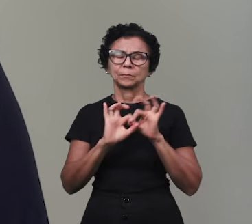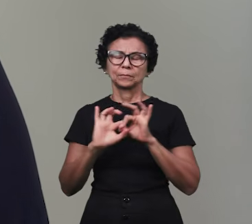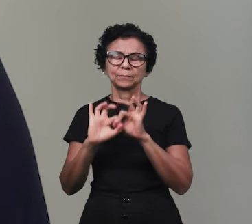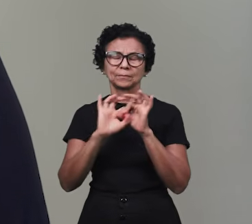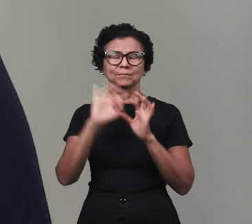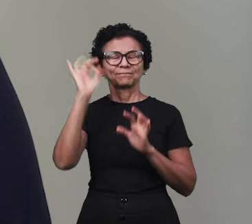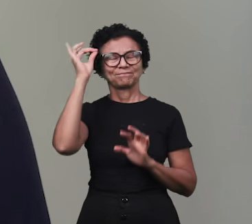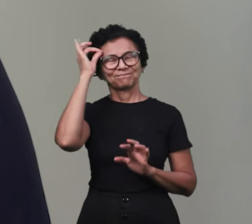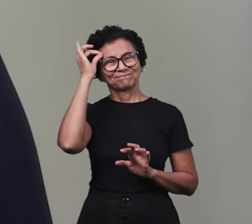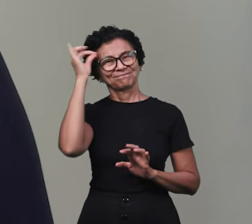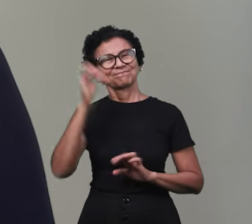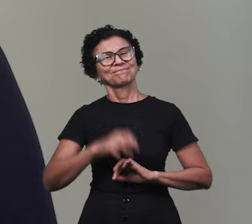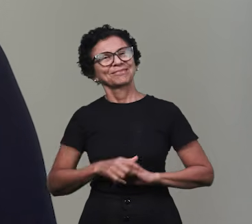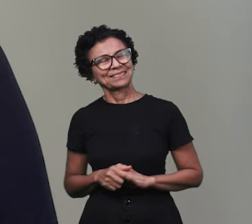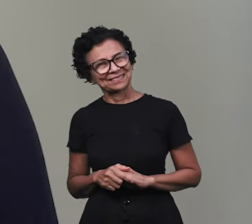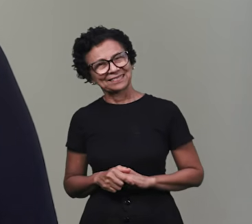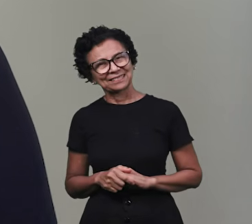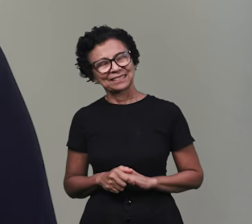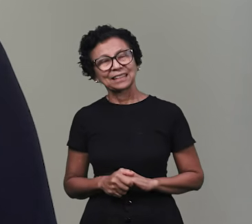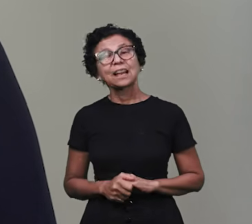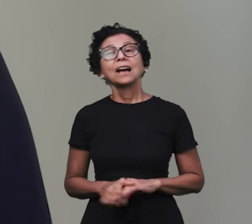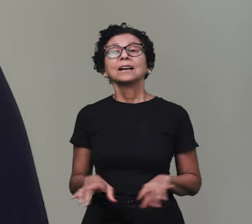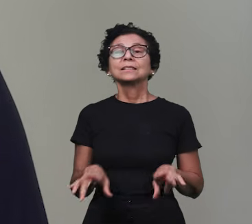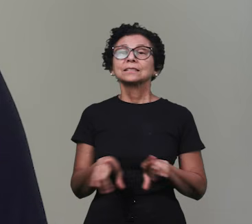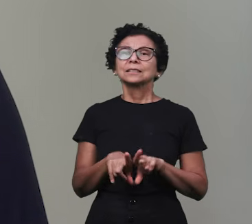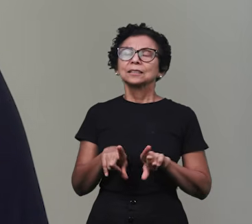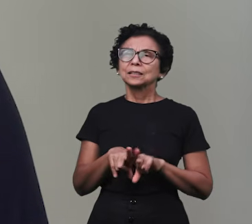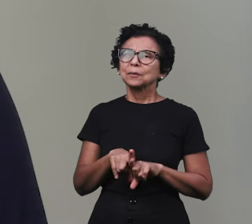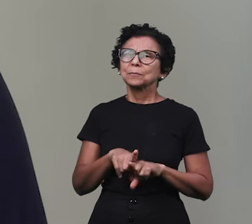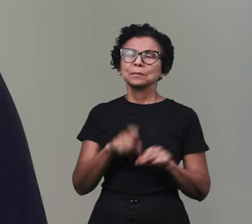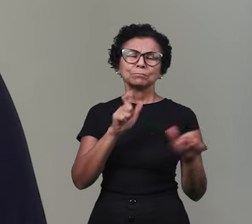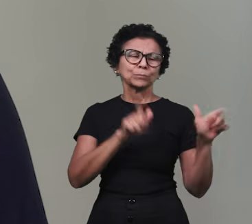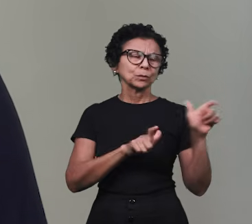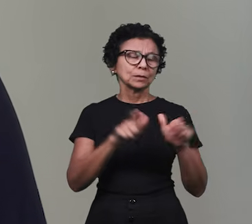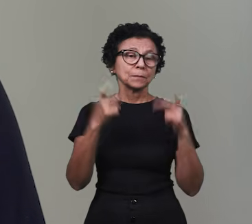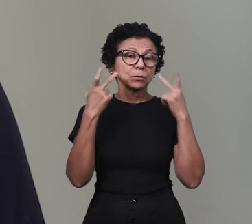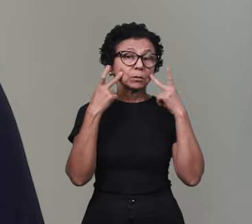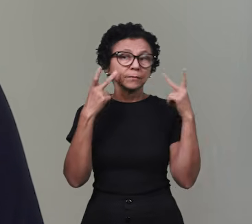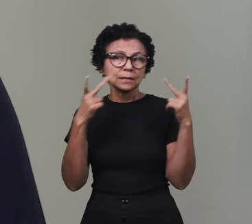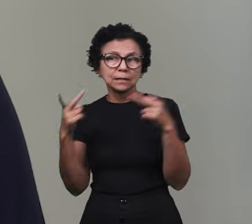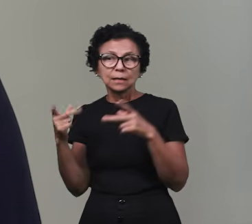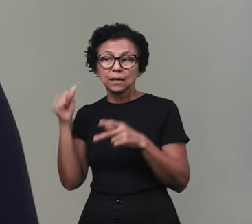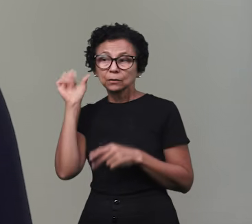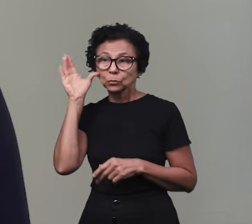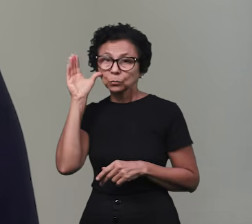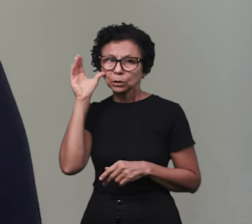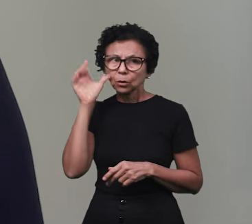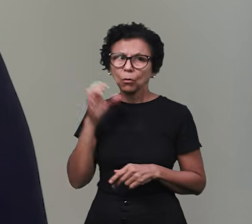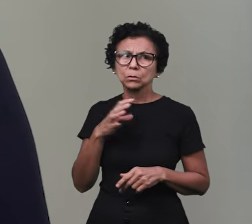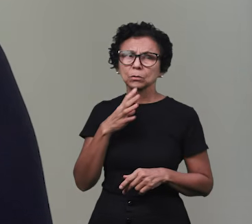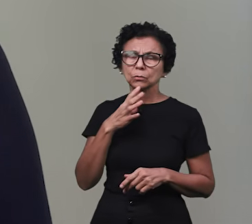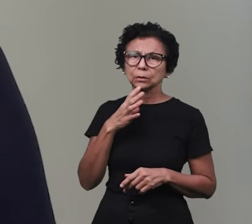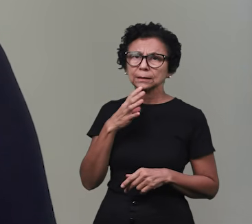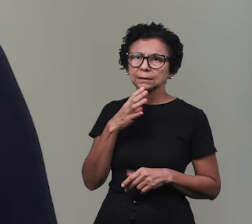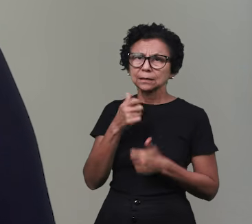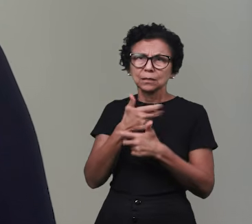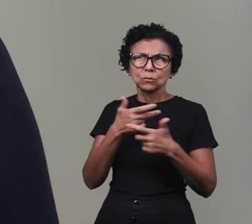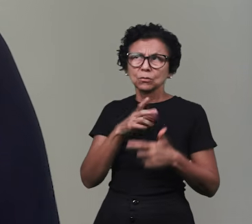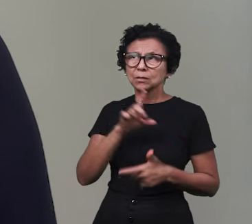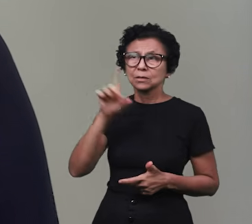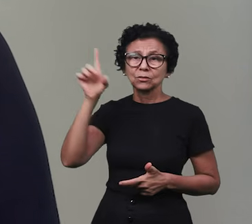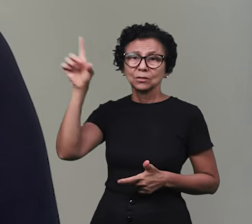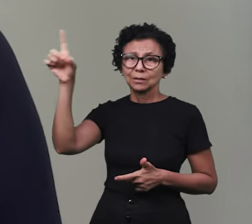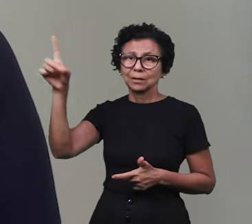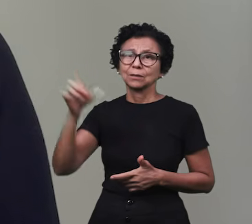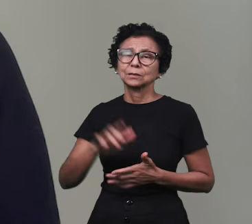de edificação e unidade entre as igrejas. O evento registrou ainda a presença de muitos visitantes interessados em conhecer mais do Senhor